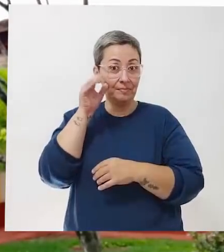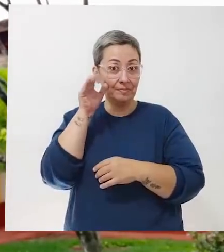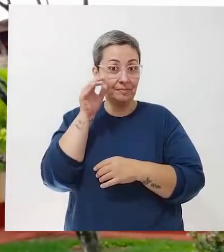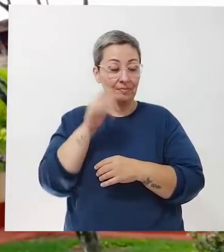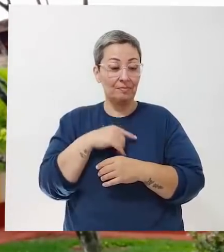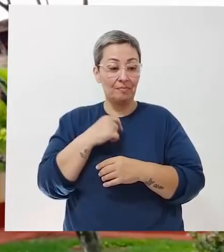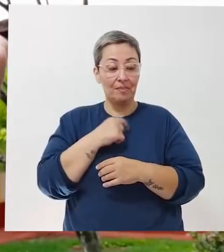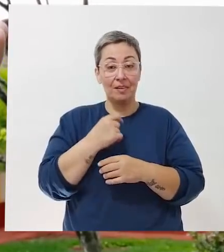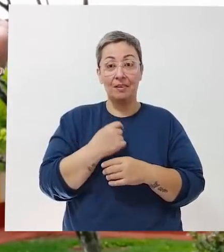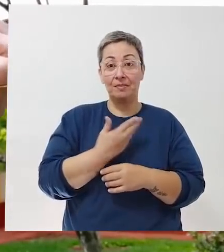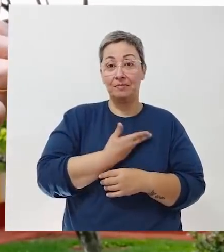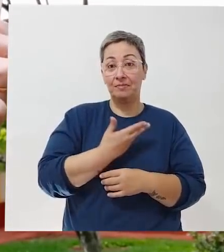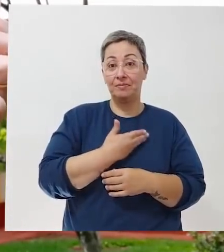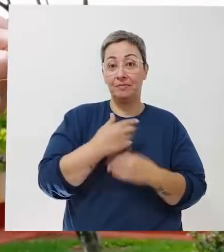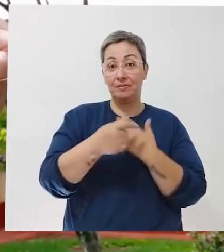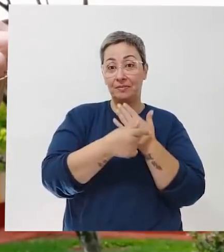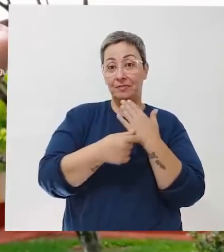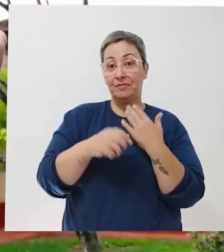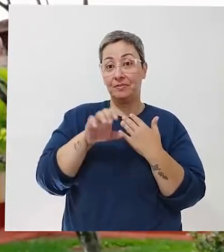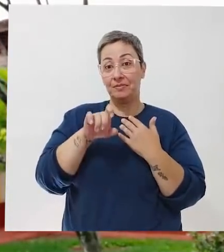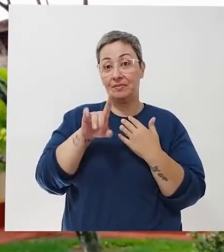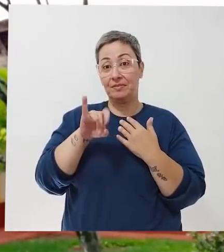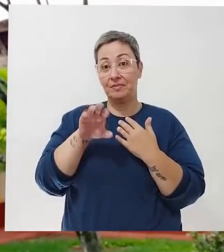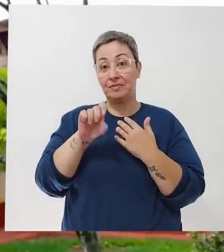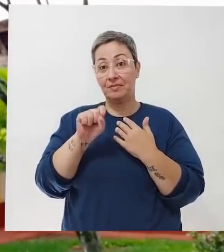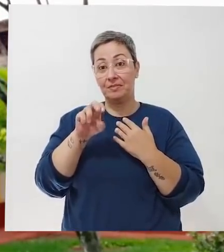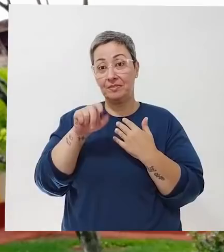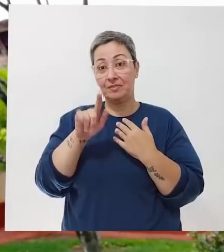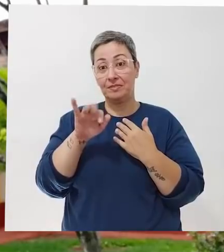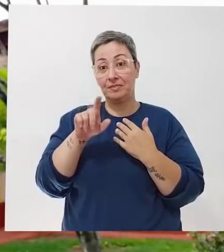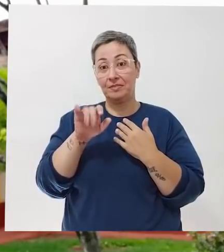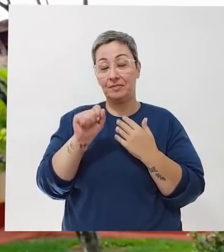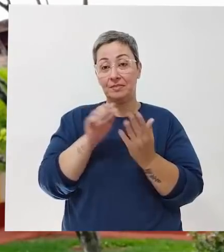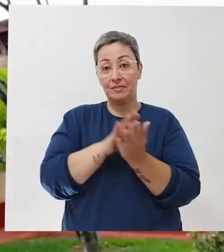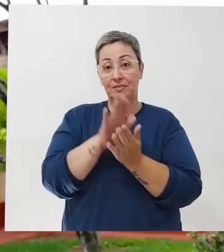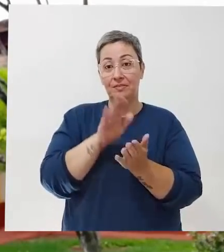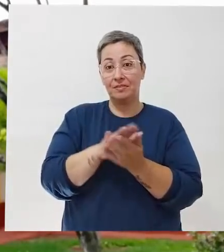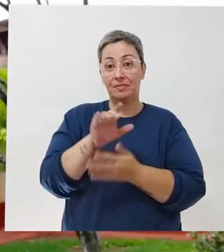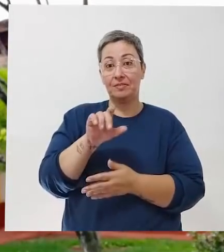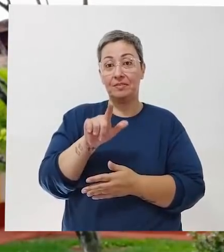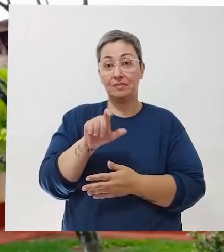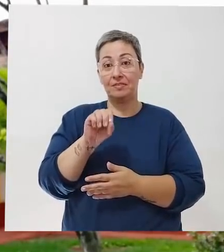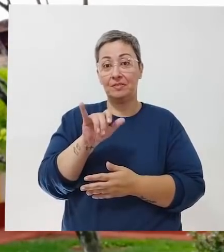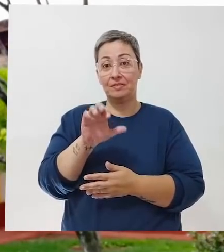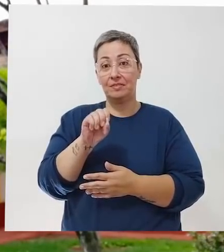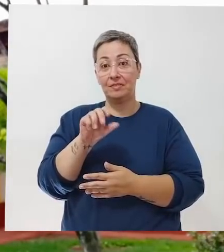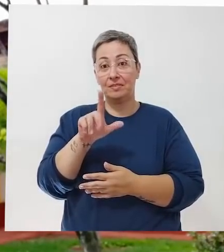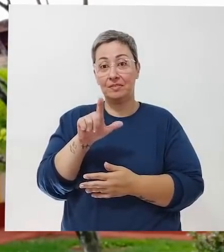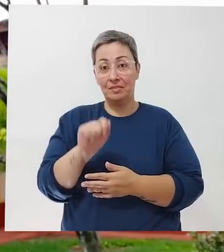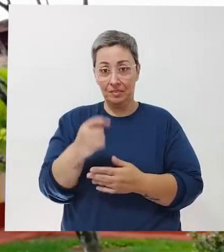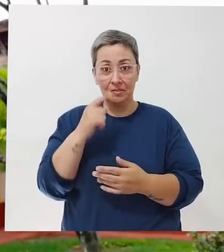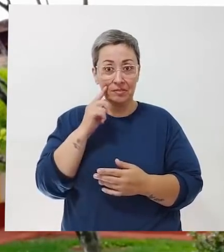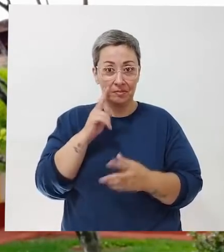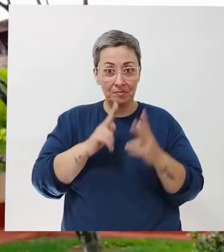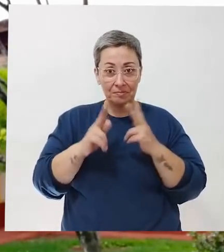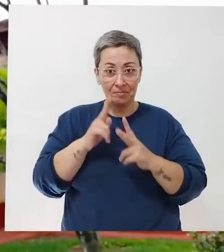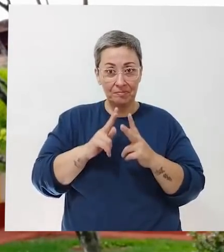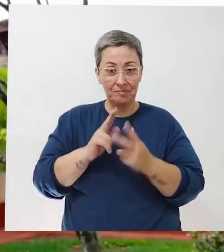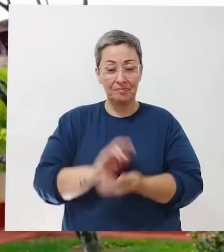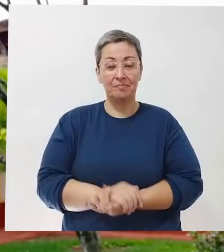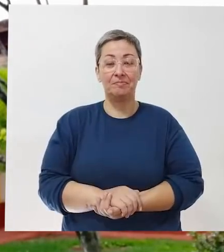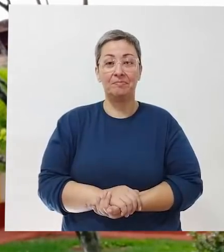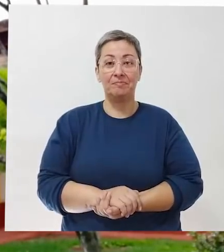bolinha curiosa, do meu amigo Edson Gabriel Garcia, Edições Loyola. Vamos ouvir essa